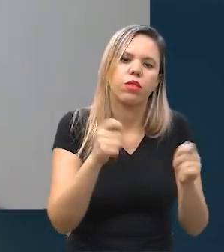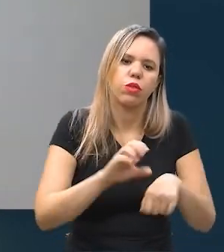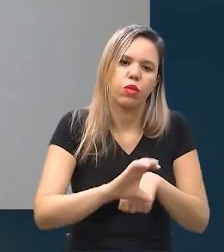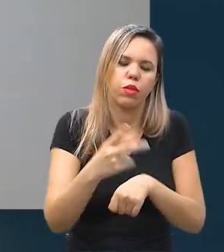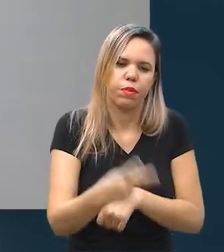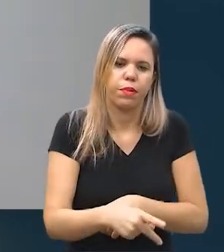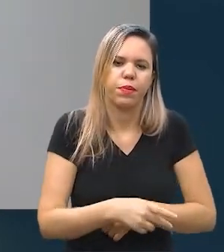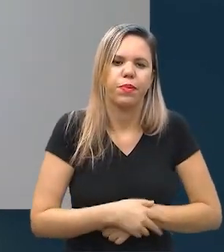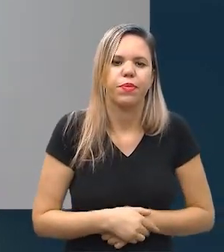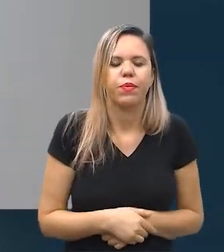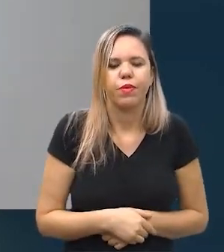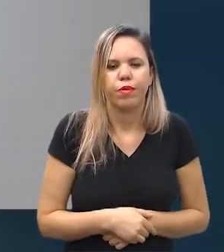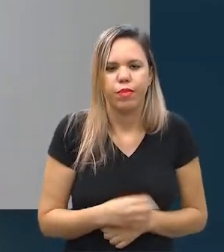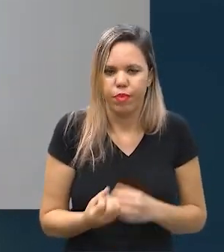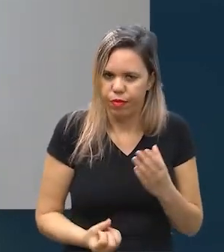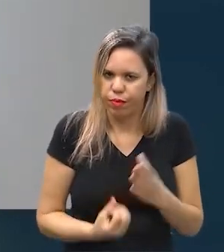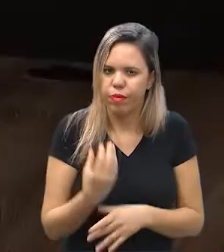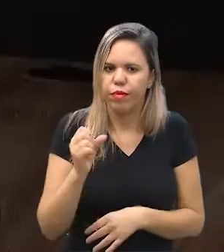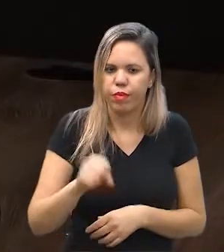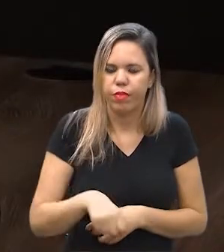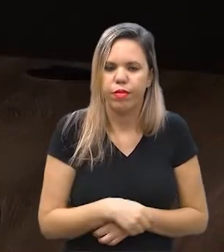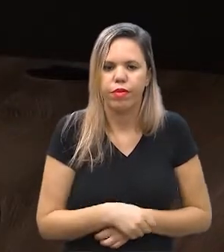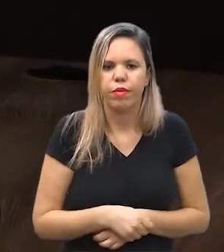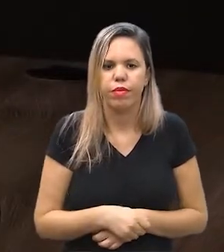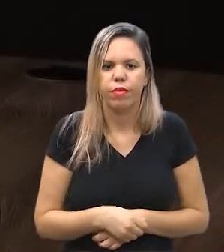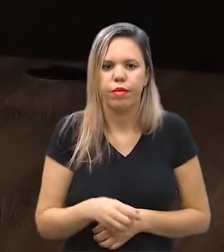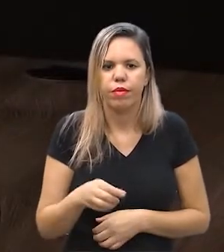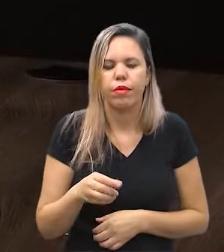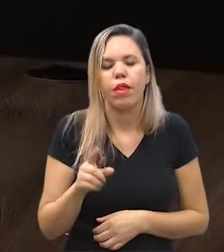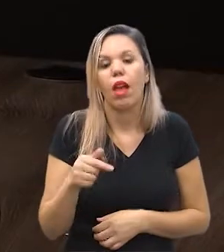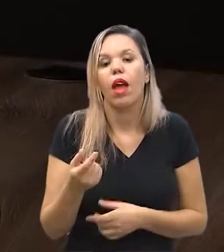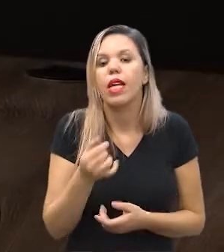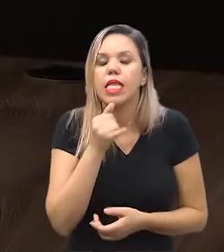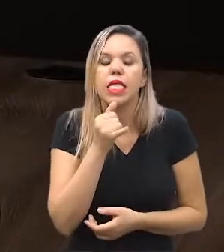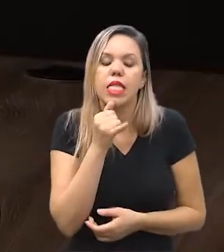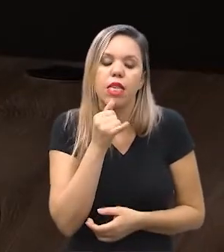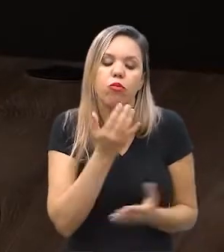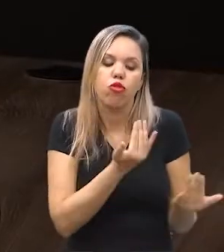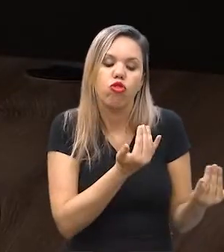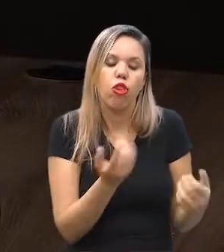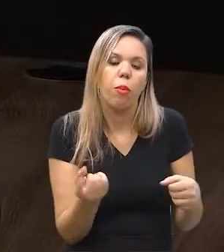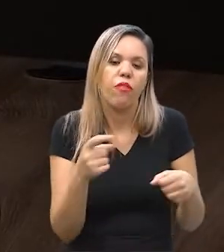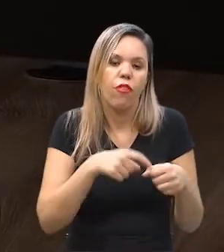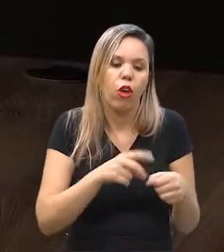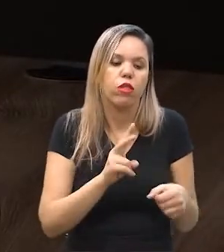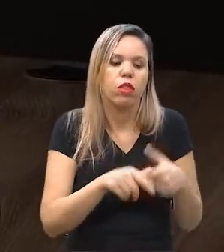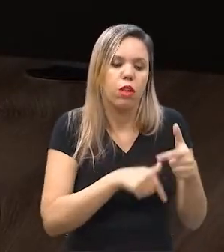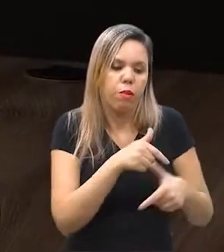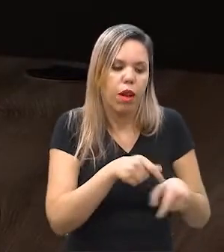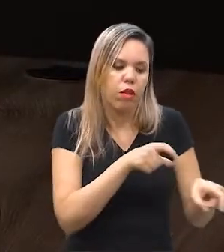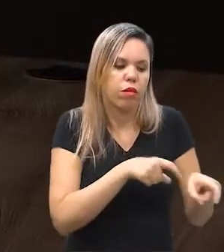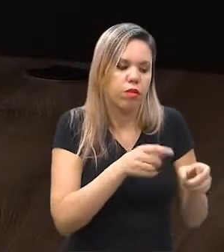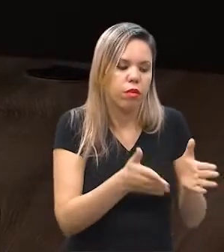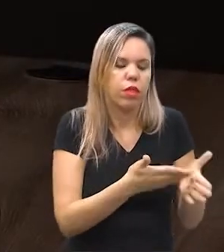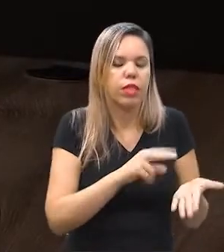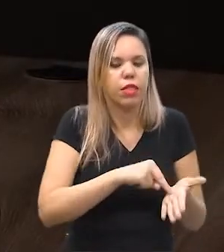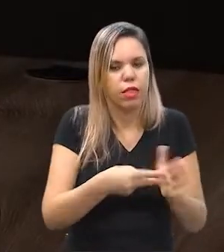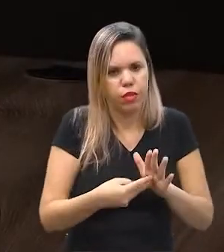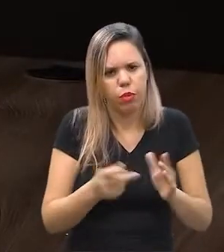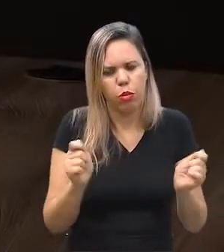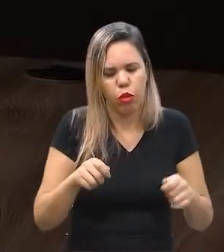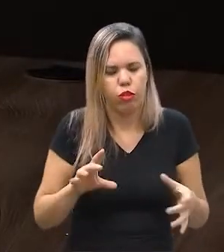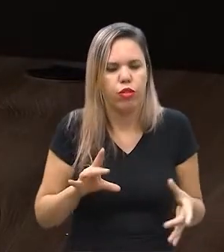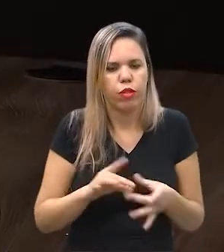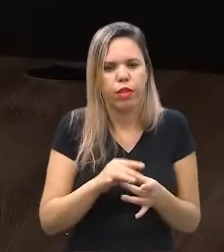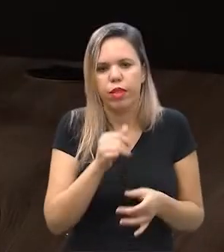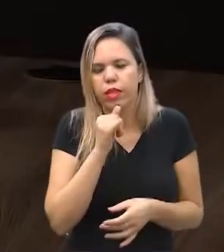capacitação deles. Então, isso vem acontecendo. Cíntia, e essa volta do jovem para a produção rural significa que ele pode